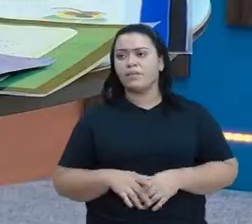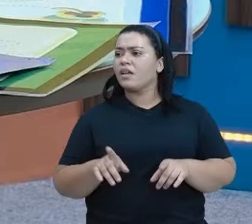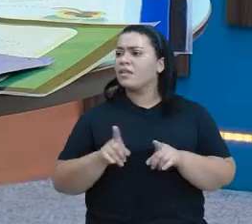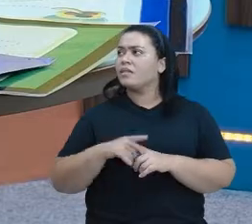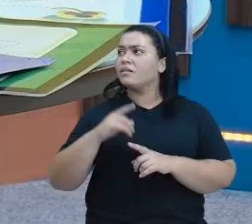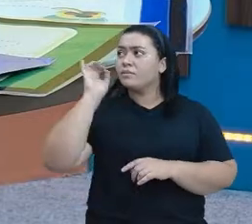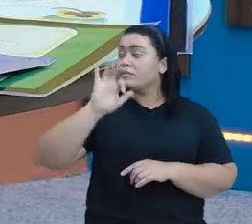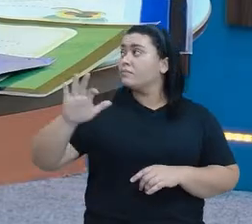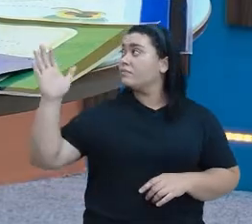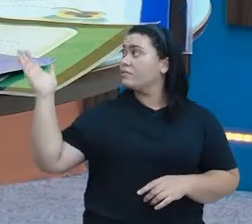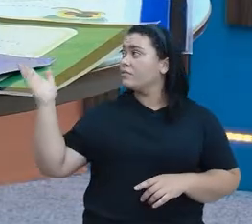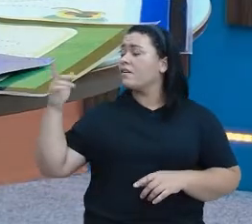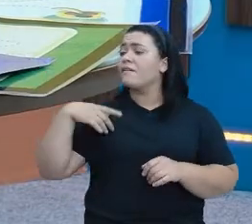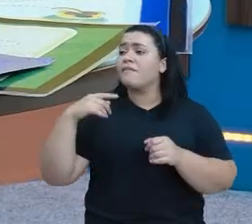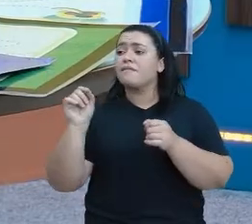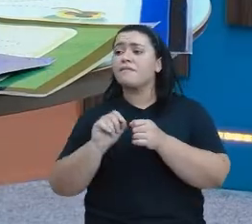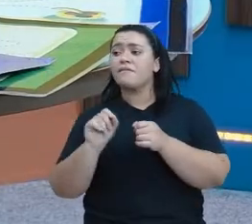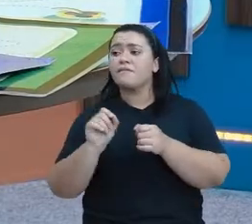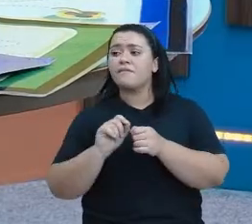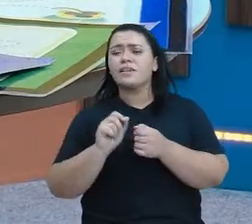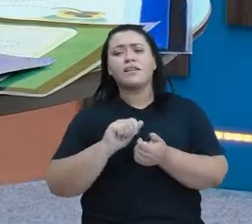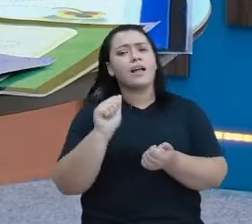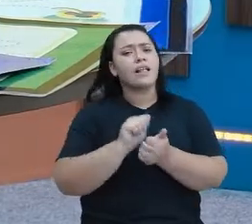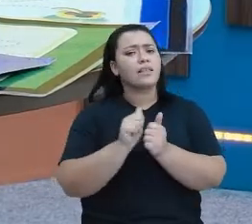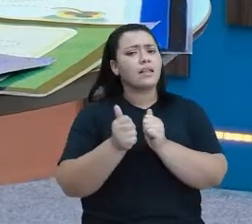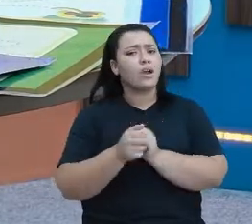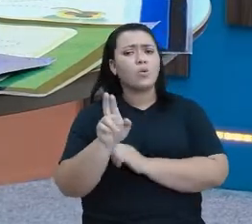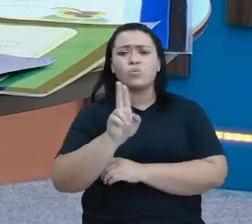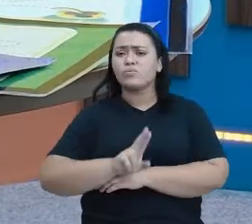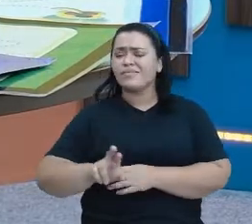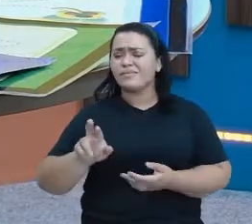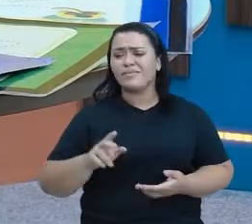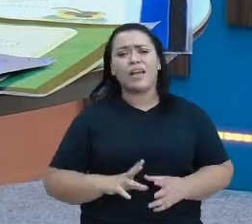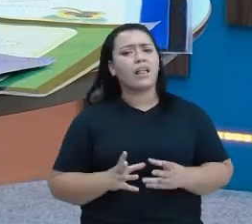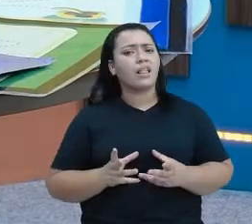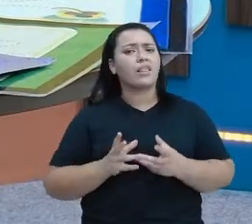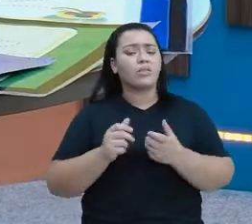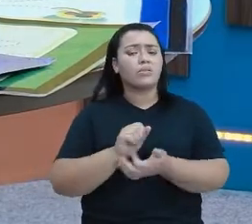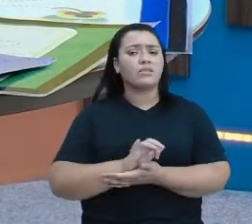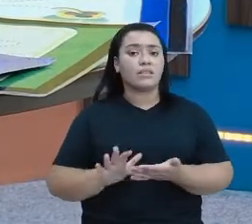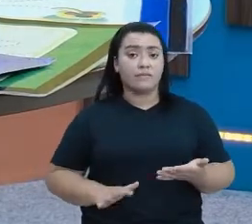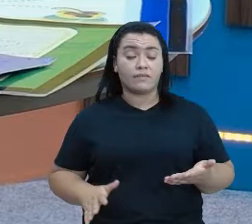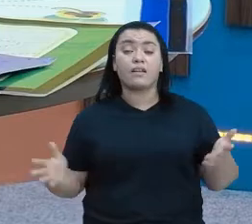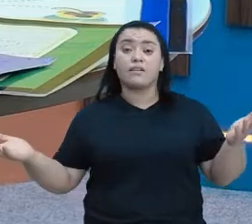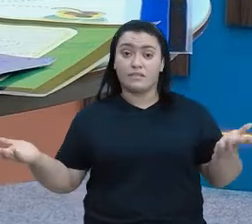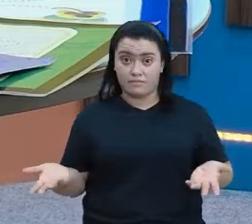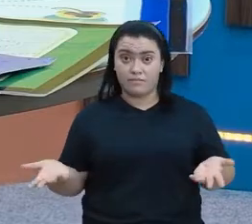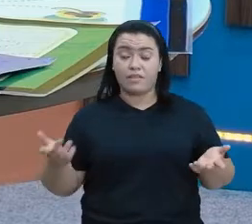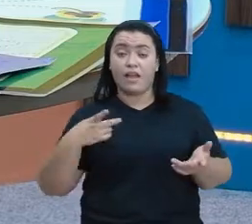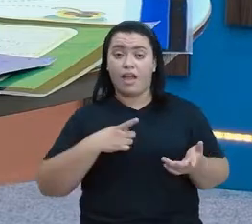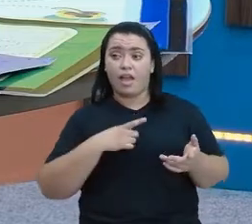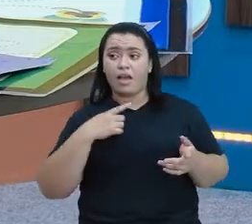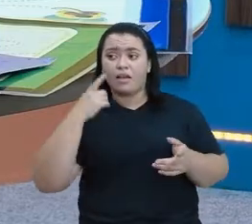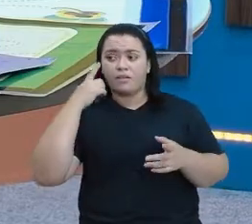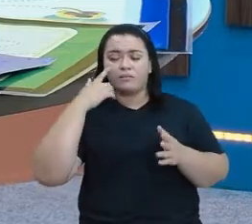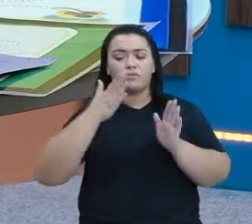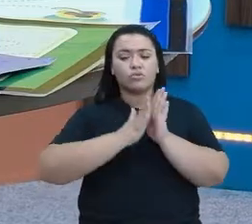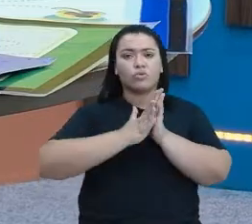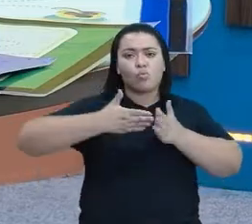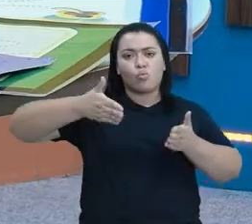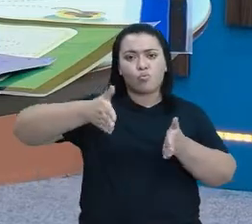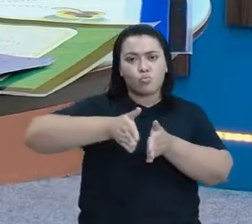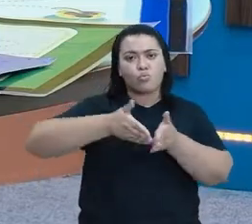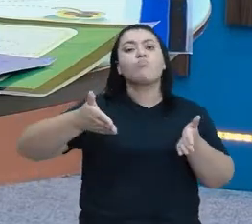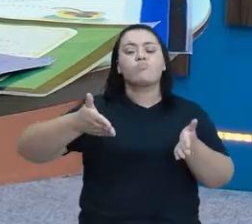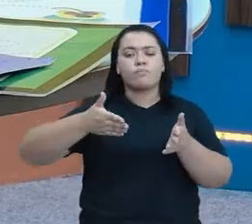aí a gente pode fazer essa adaptação e usar em todas as atividades. certo? Aqui a gente tem um velcro e a gente